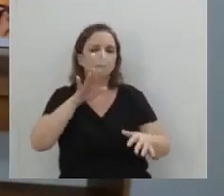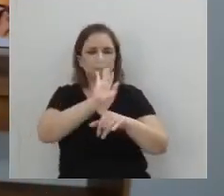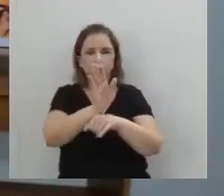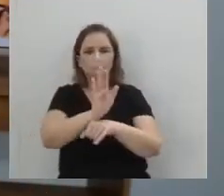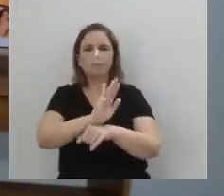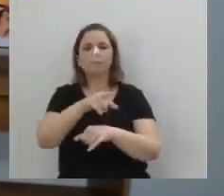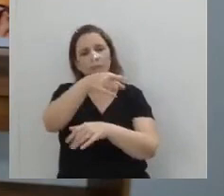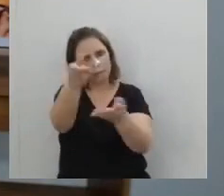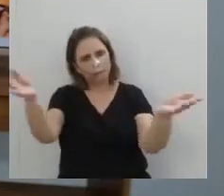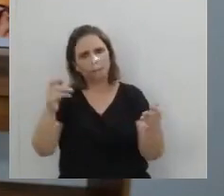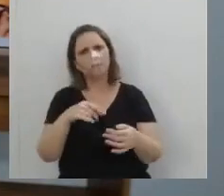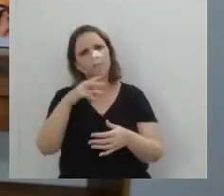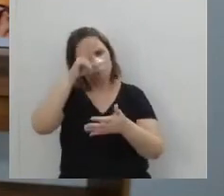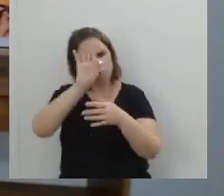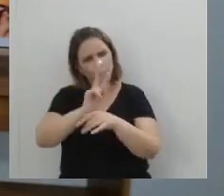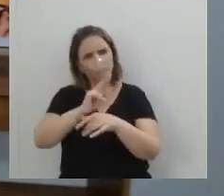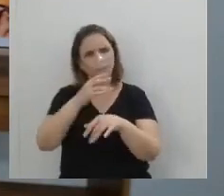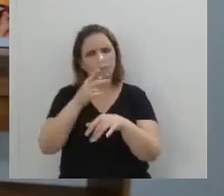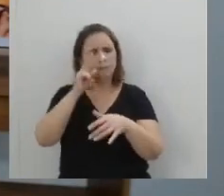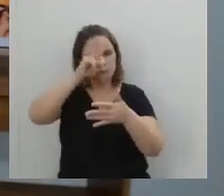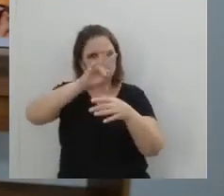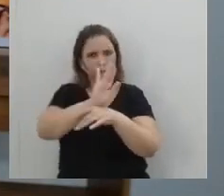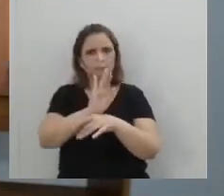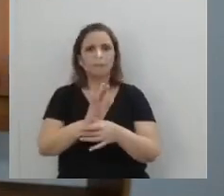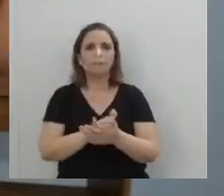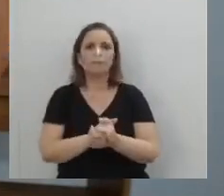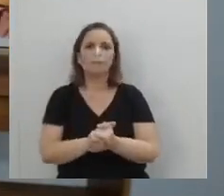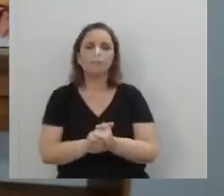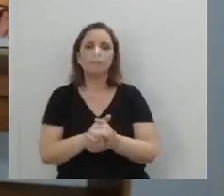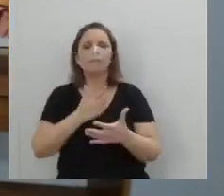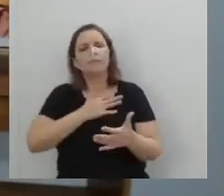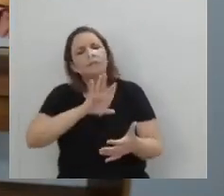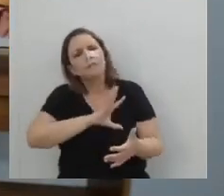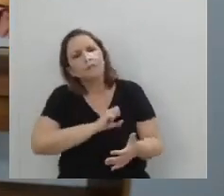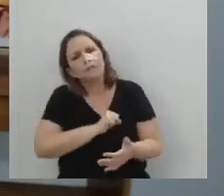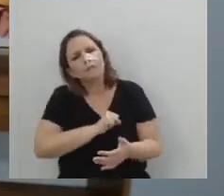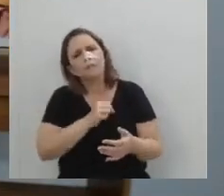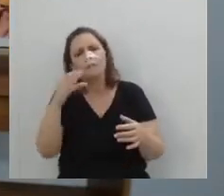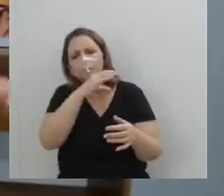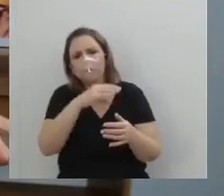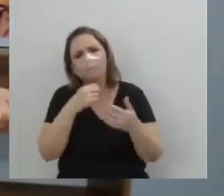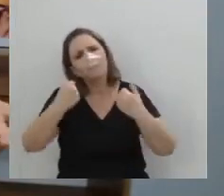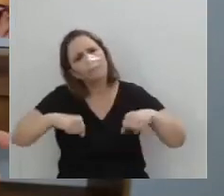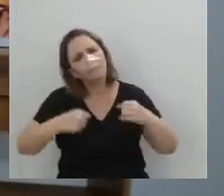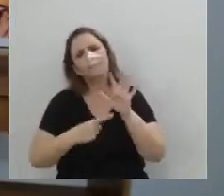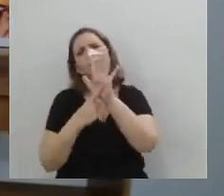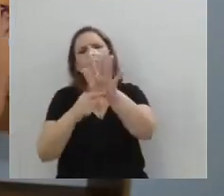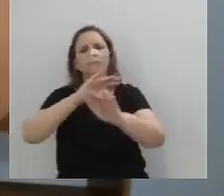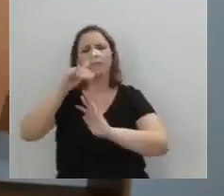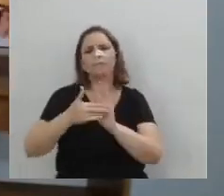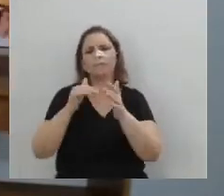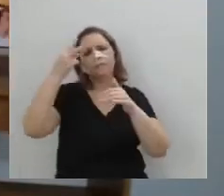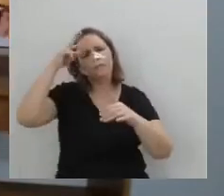esse filme, então vale a pena você praticar, você ver aí. Então, meus amores, foi um pouco corrido, mas eu precisava trazer para vocês